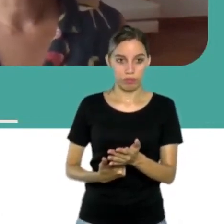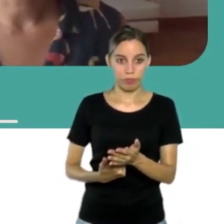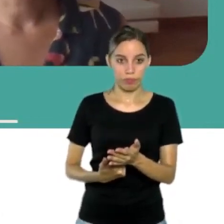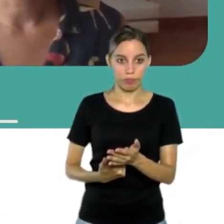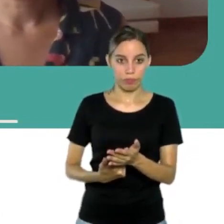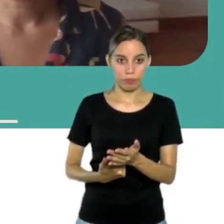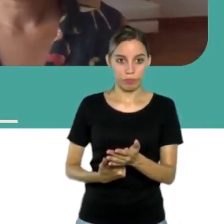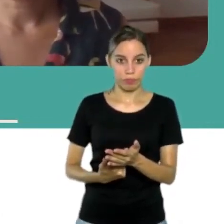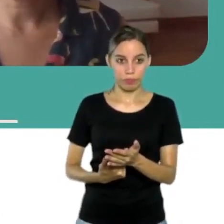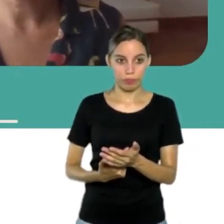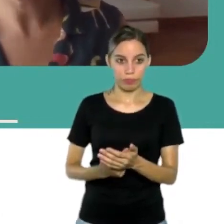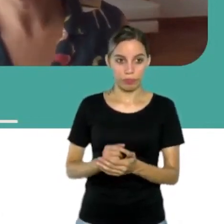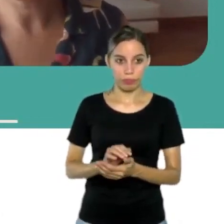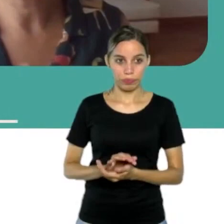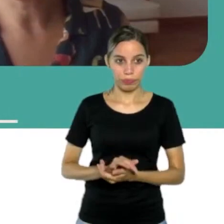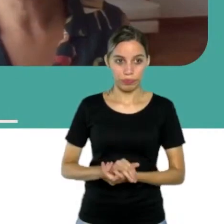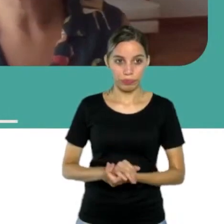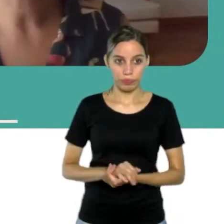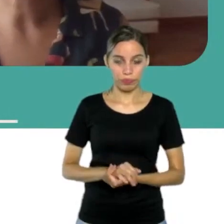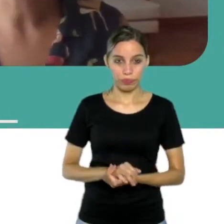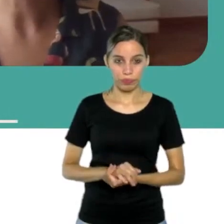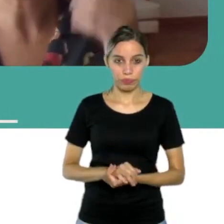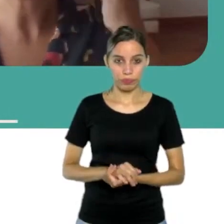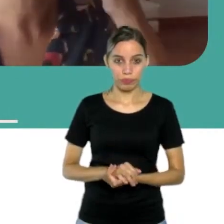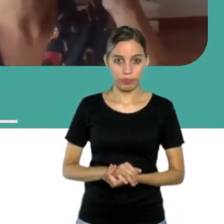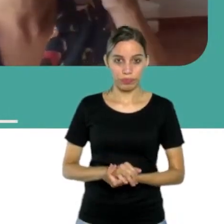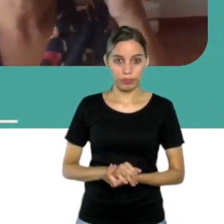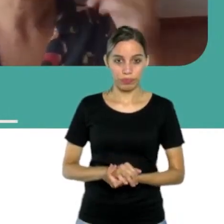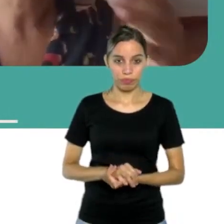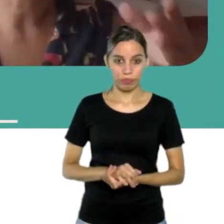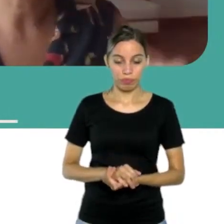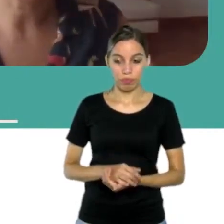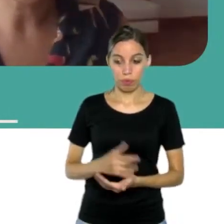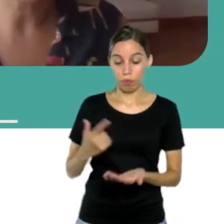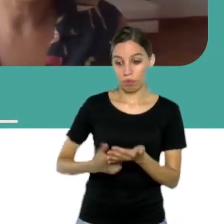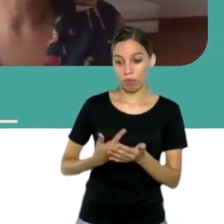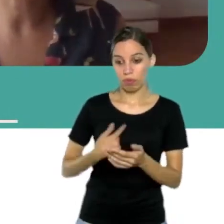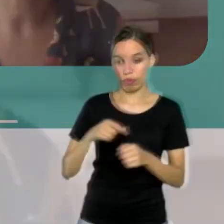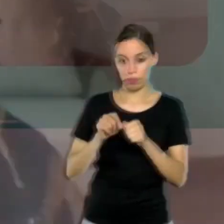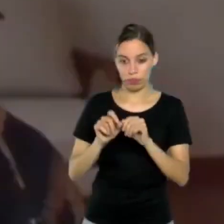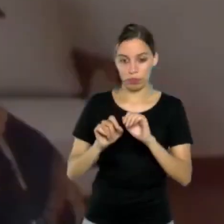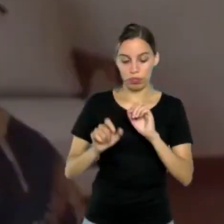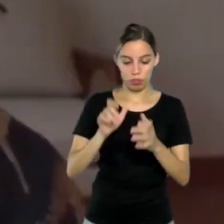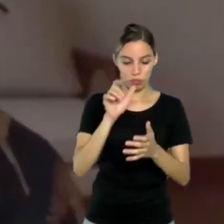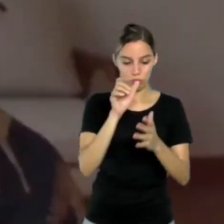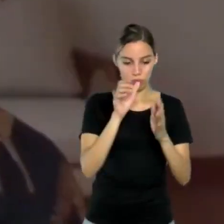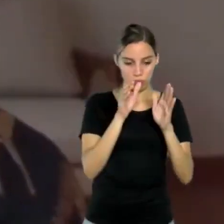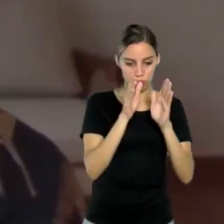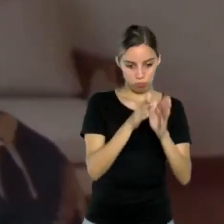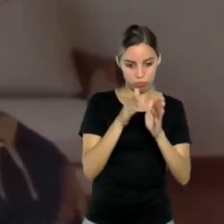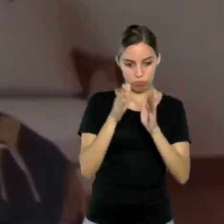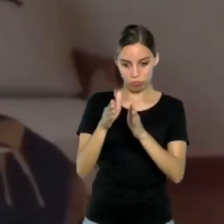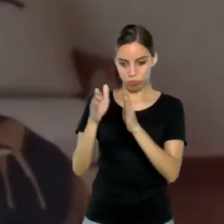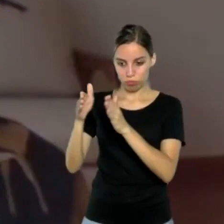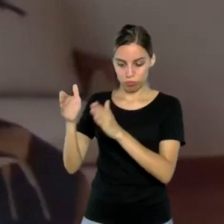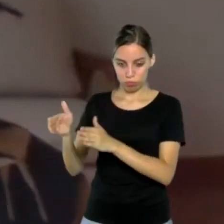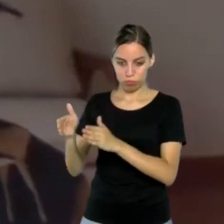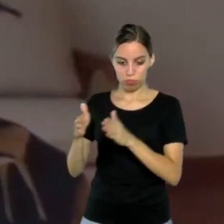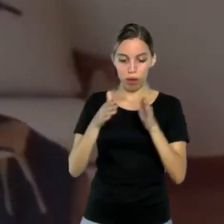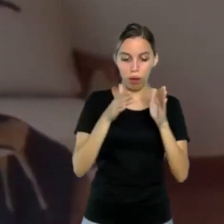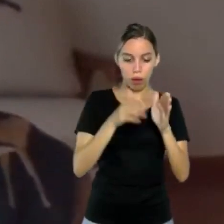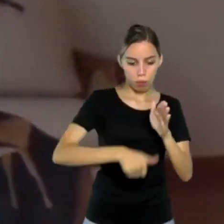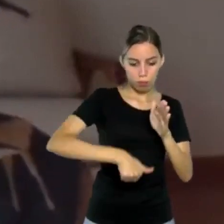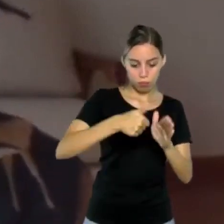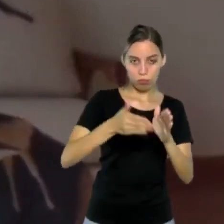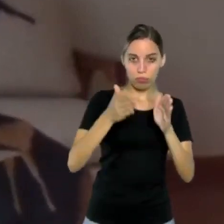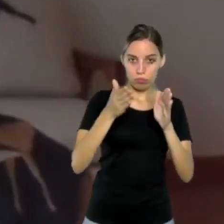tem essas... Eu deixei ele um pouco fragmentado, ele tem essas sessões, né? Uma primeira sessão que fala